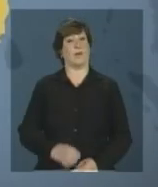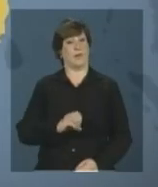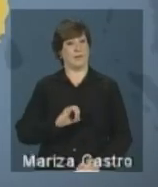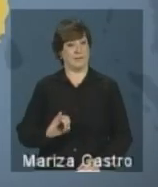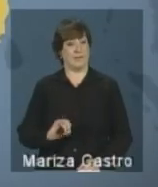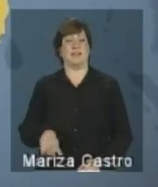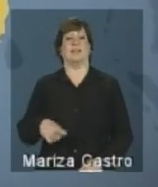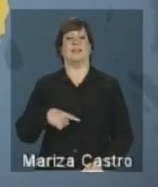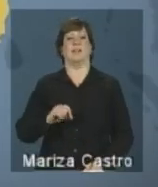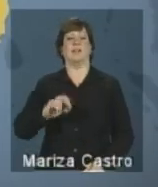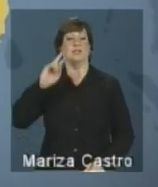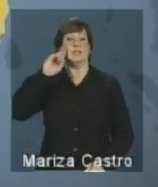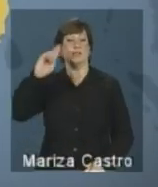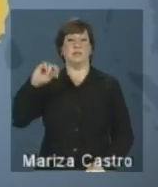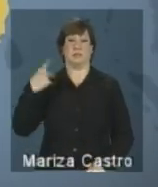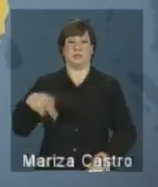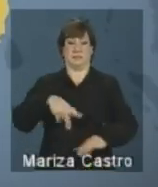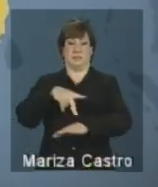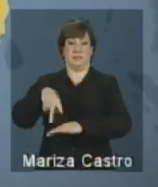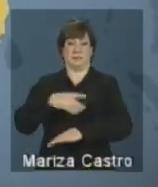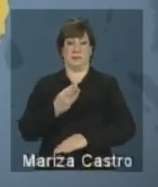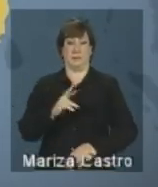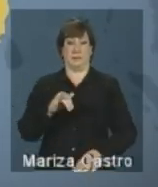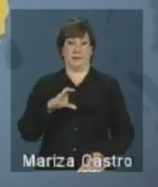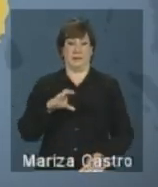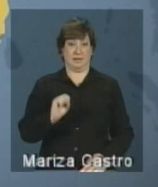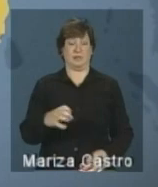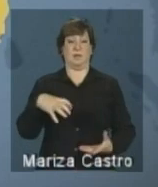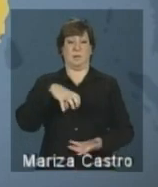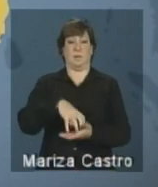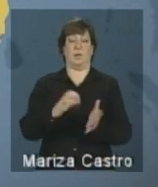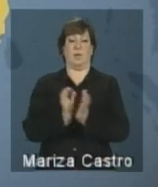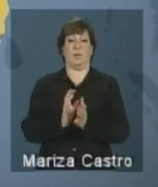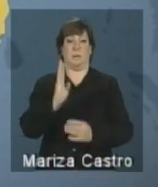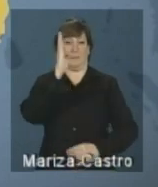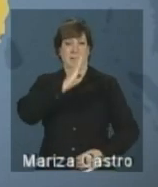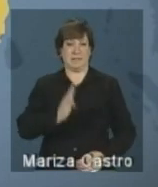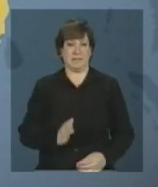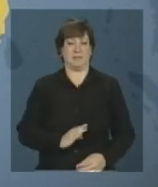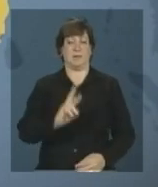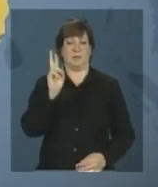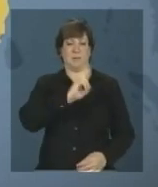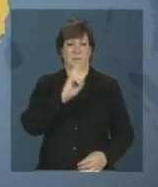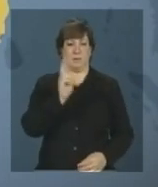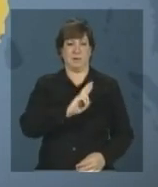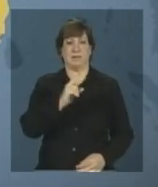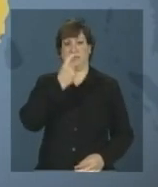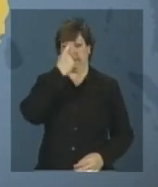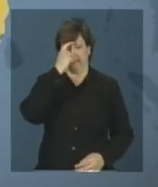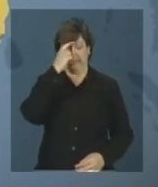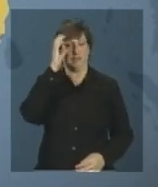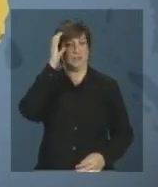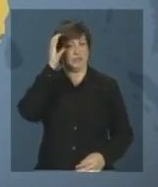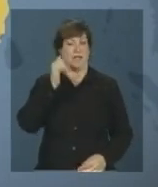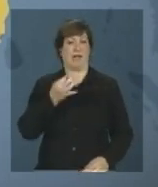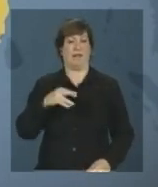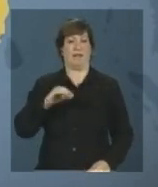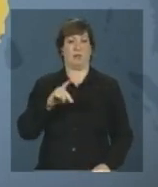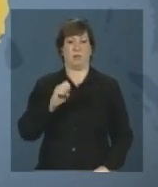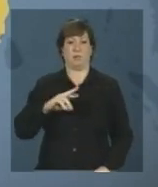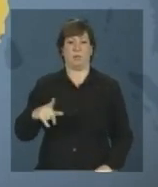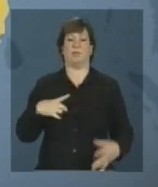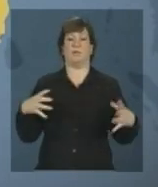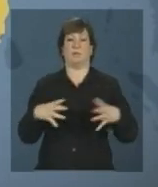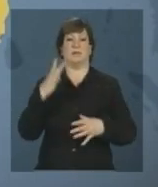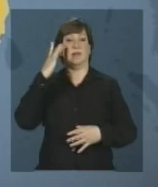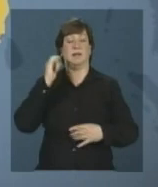Olá oos chefes de estado dos Bricks o bloco que reúne Brasil Rússia índia China e África do Sul discutem amanhã na